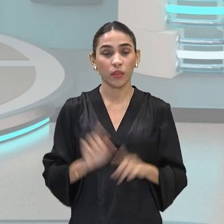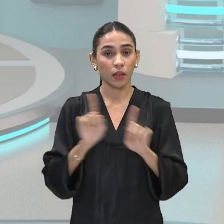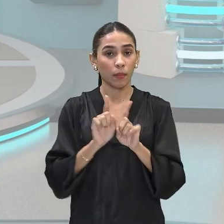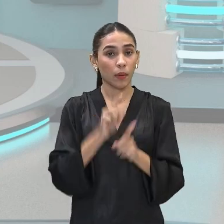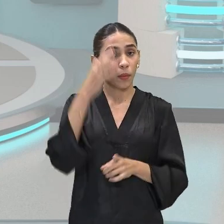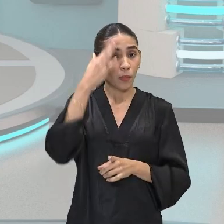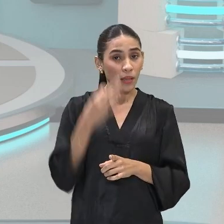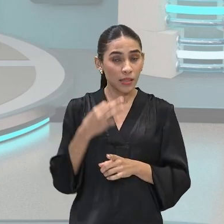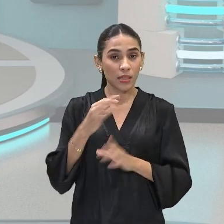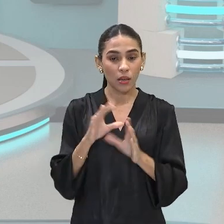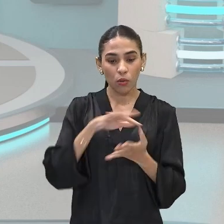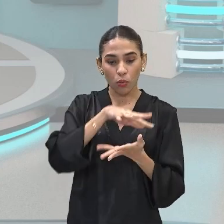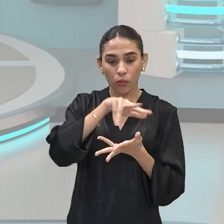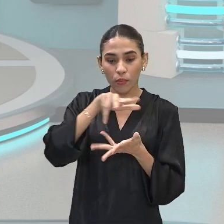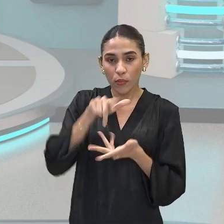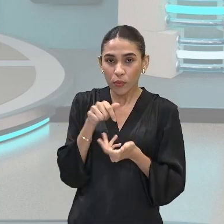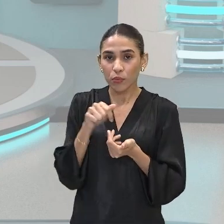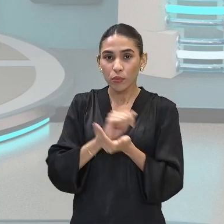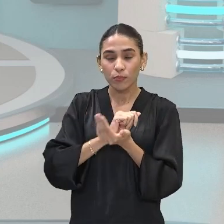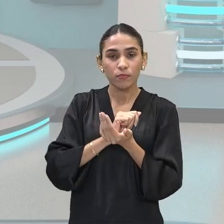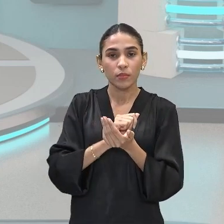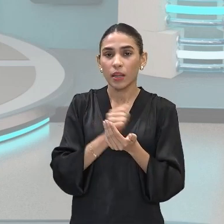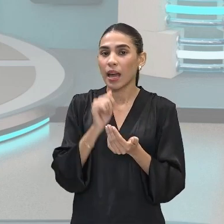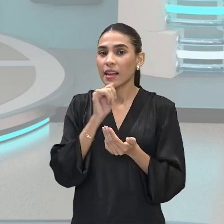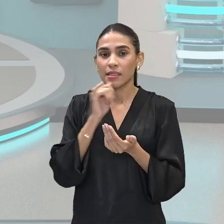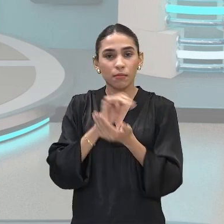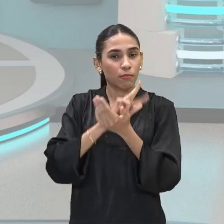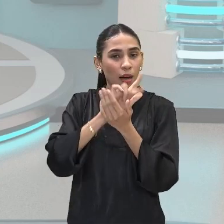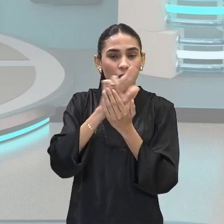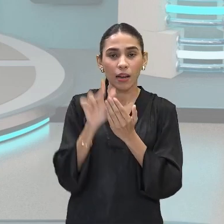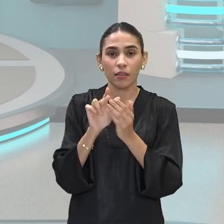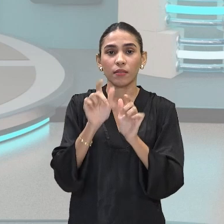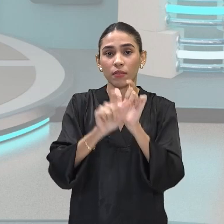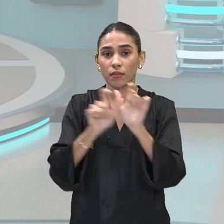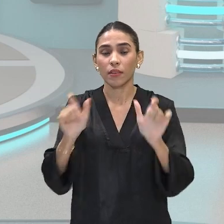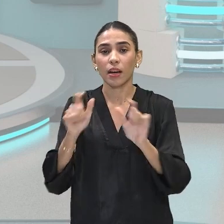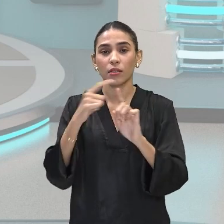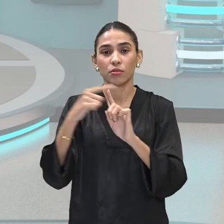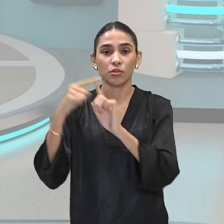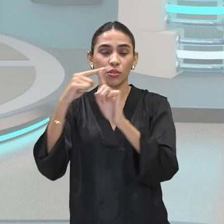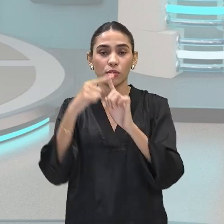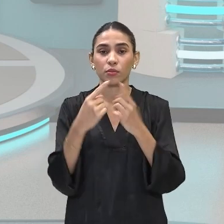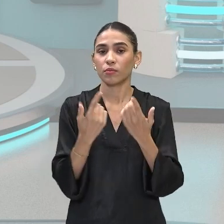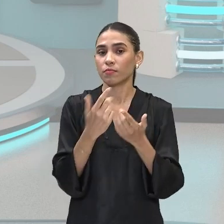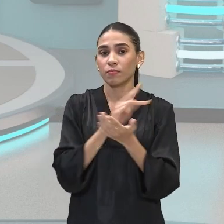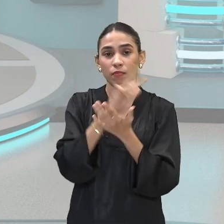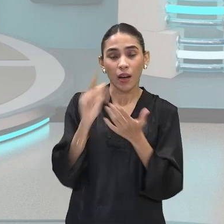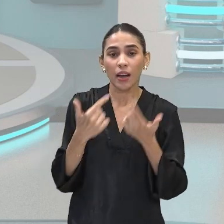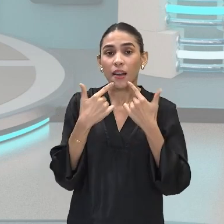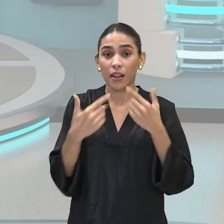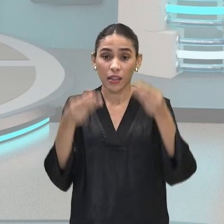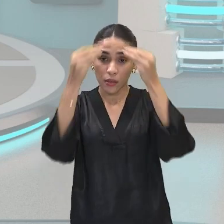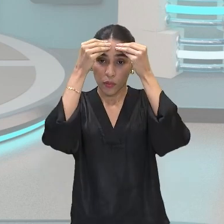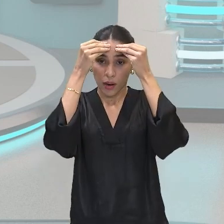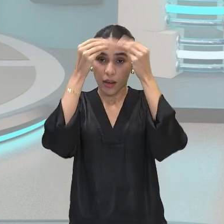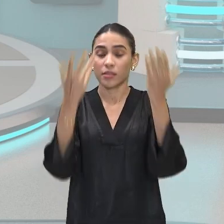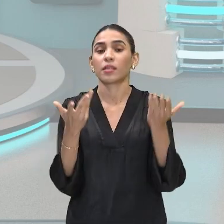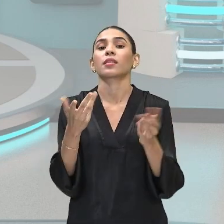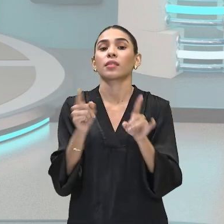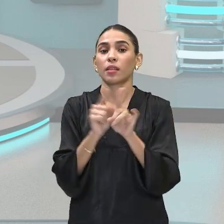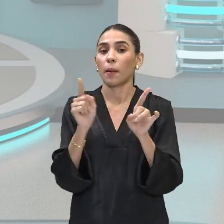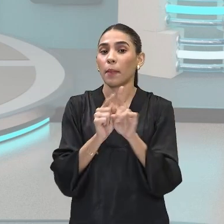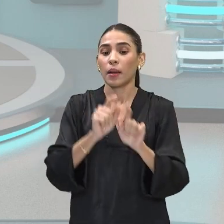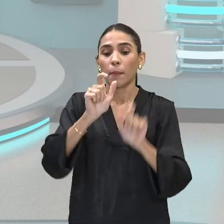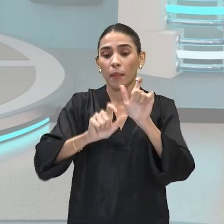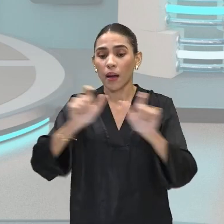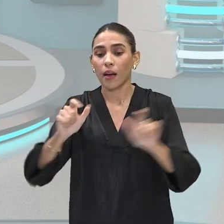é composto por diversidade, o mundo é composto por várias formas, por várias linguagens. Um enorme contingente de artistas